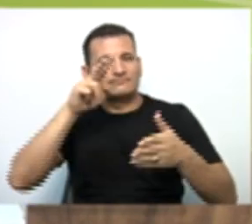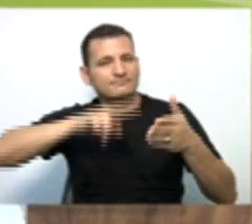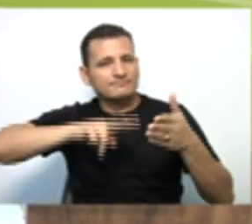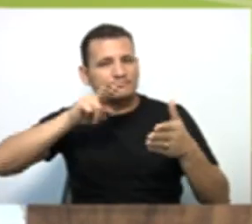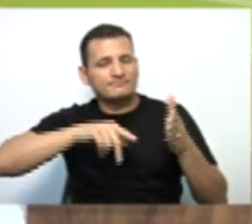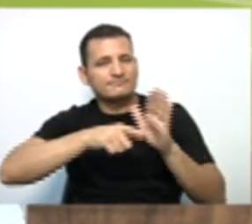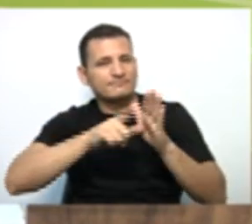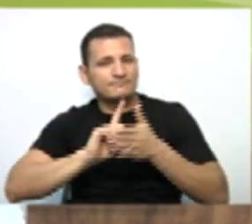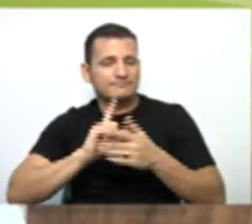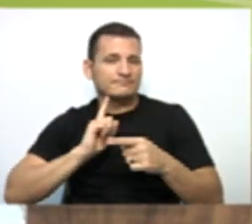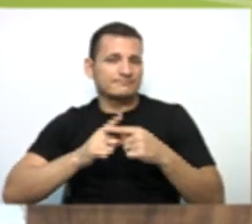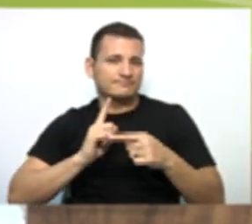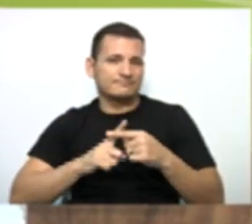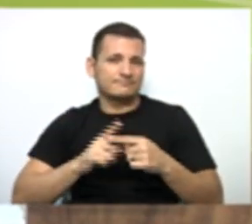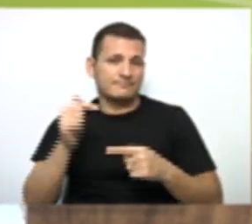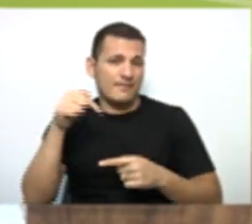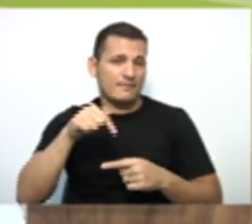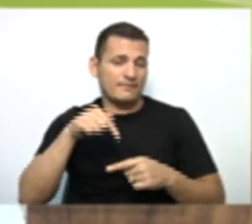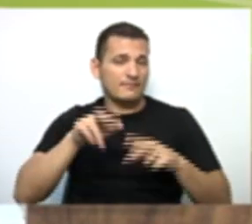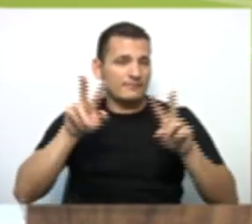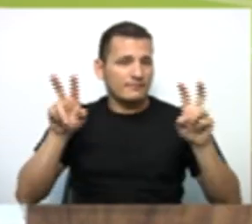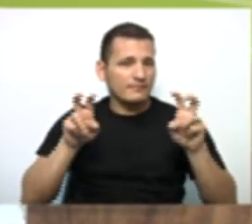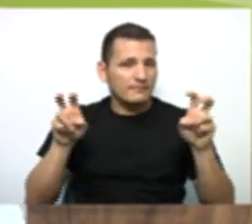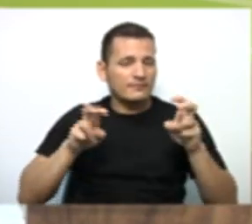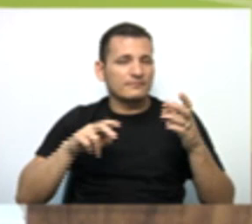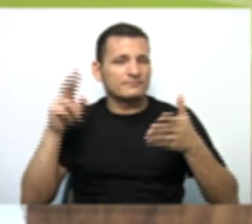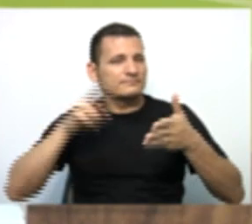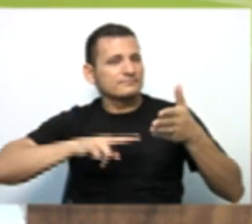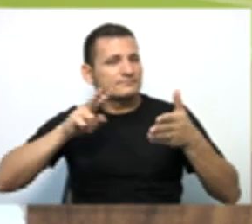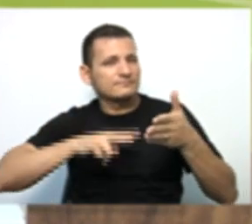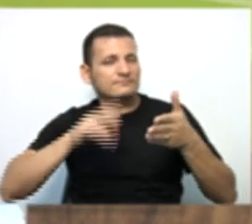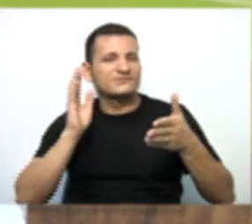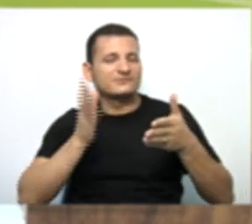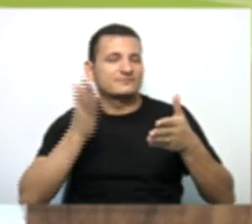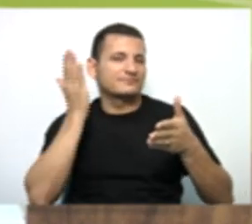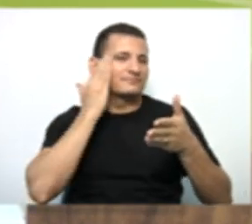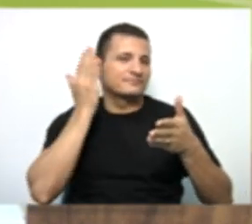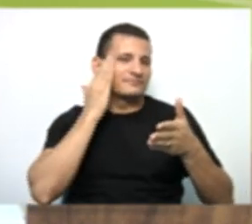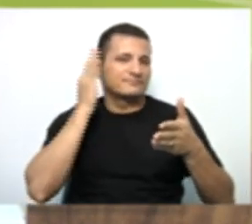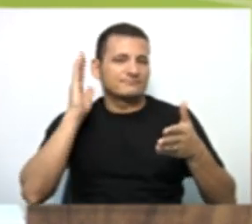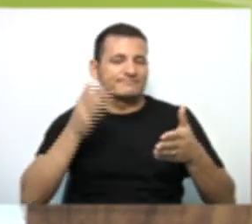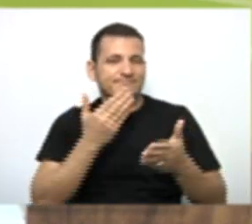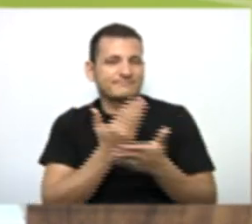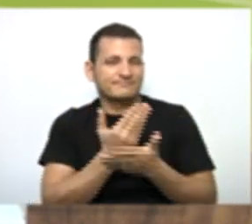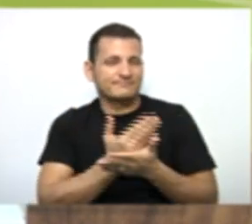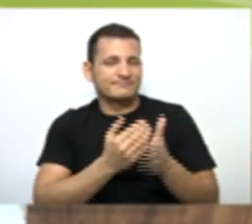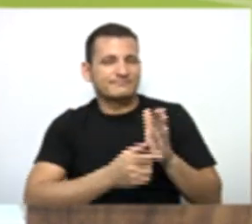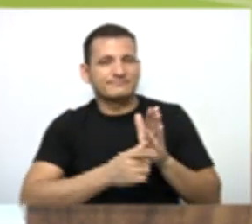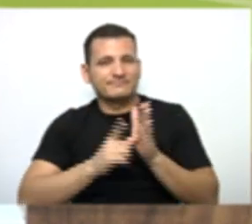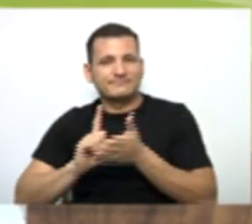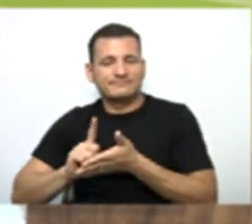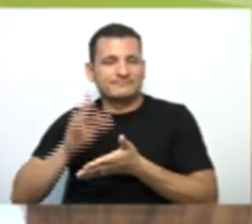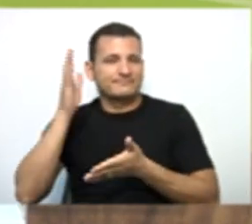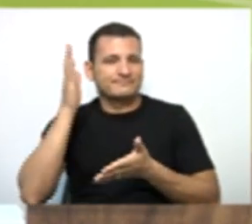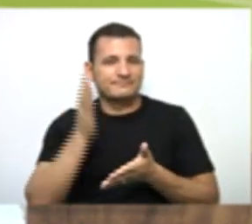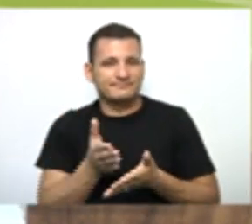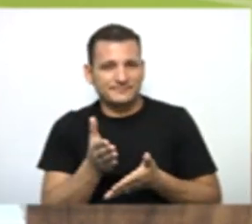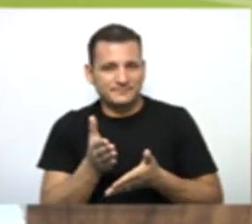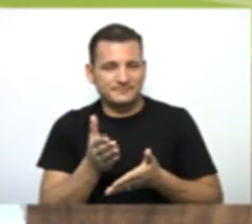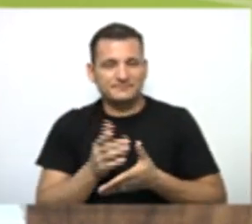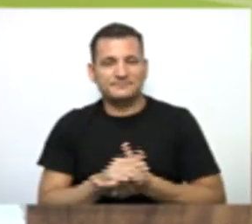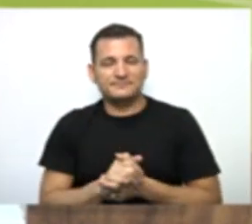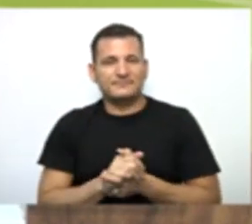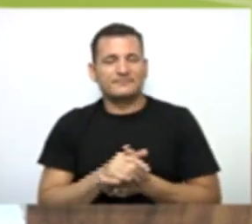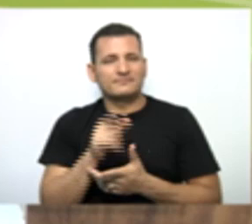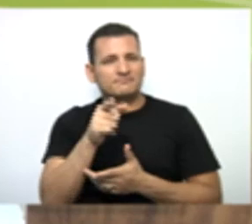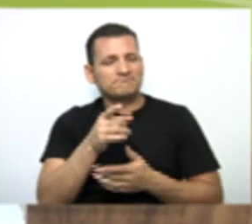os termos que a gente fala aqui na aula não fica mais novo, né? Você sabe que com essa leitura prévia, você